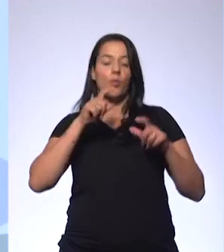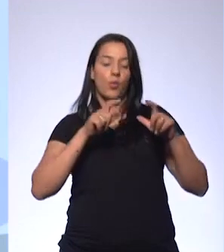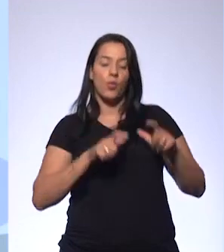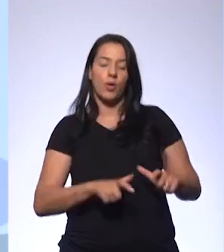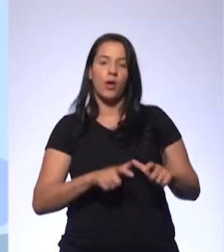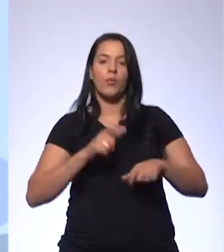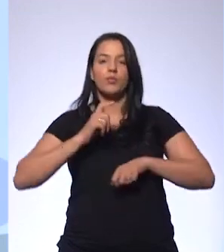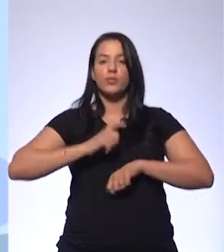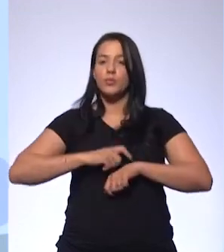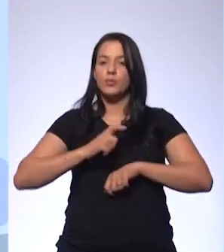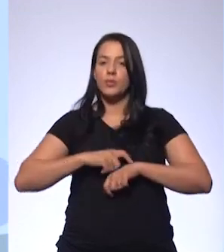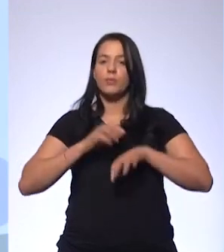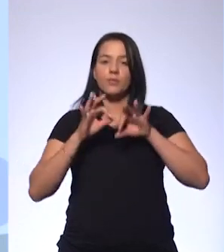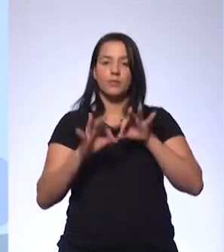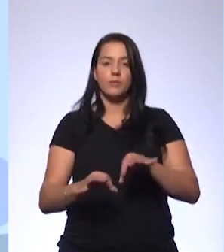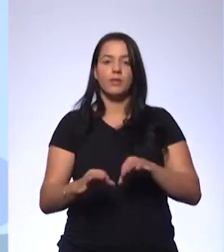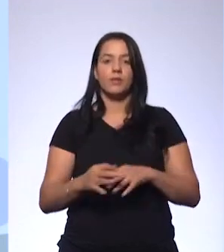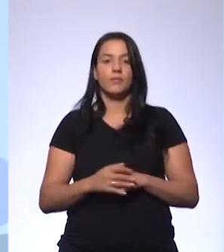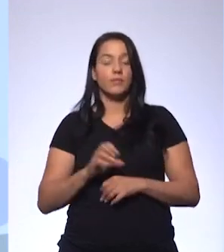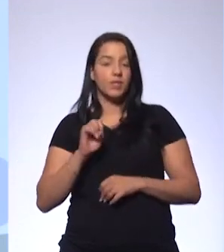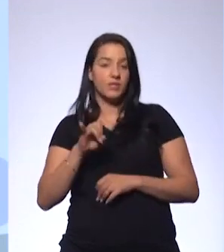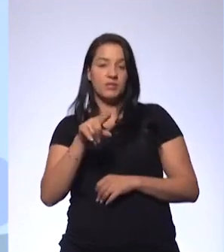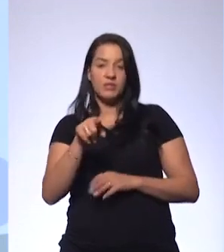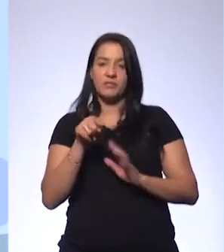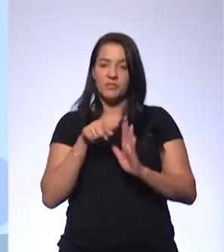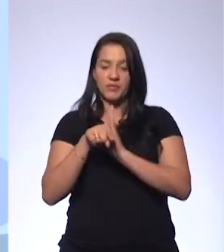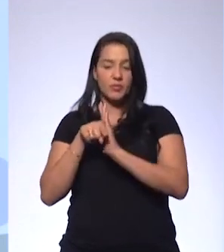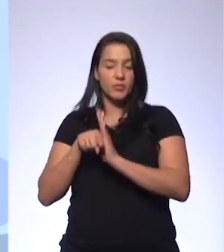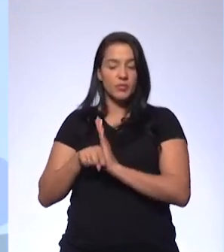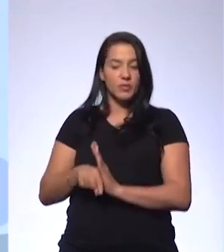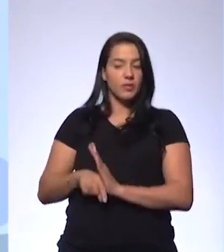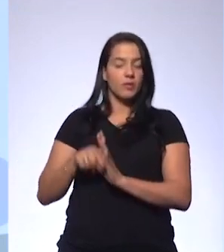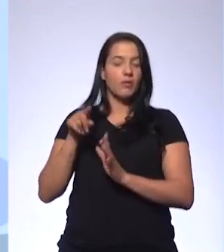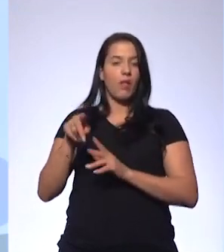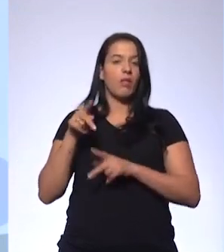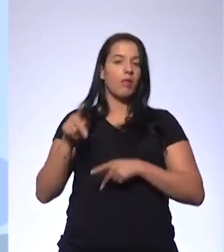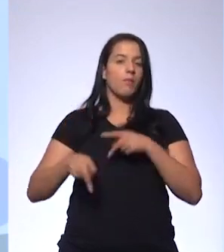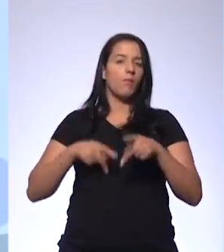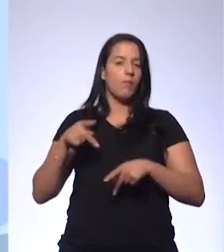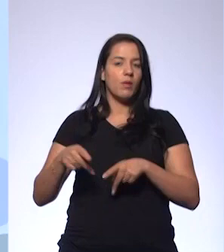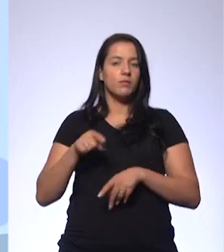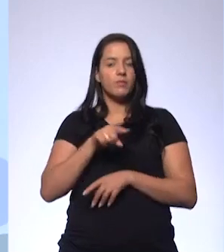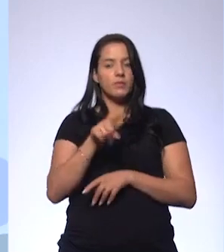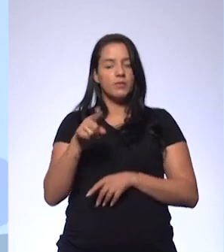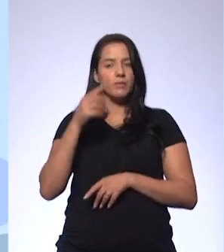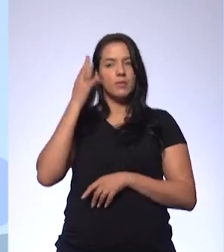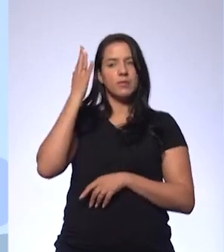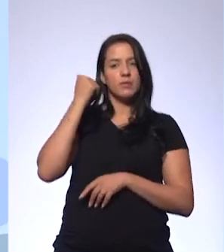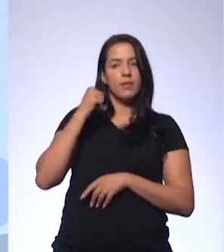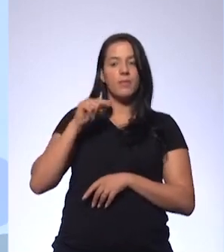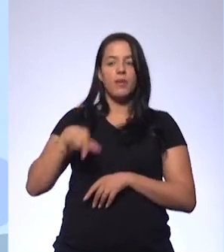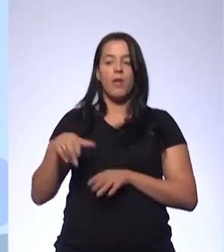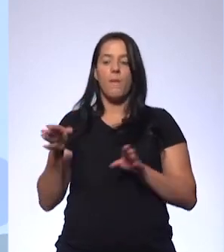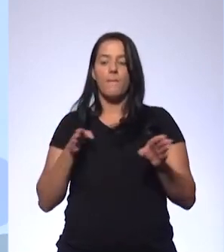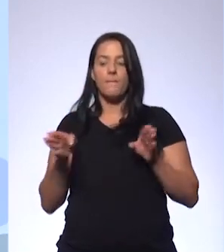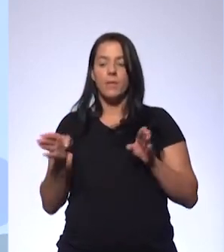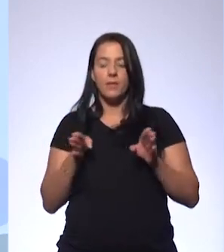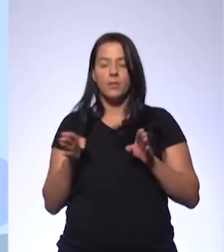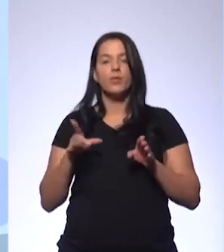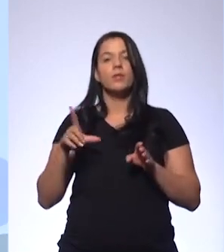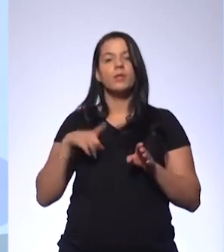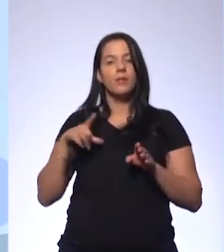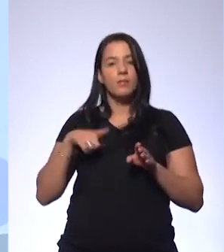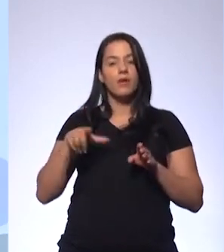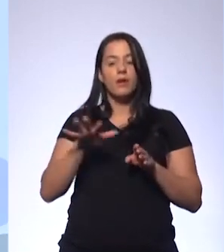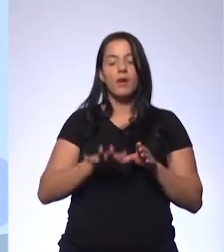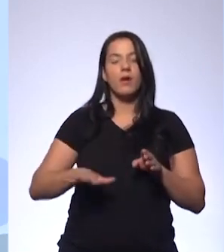né? Porque se a gente vai fazer um estudo de uma determinada população, eu preciso saber, né, determinar um período e determinar uma área para